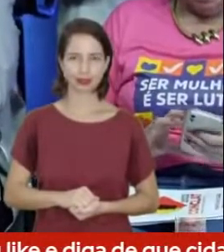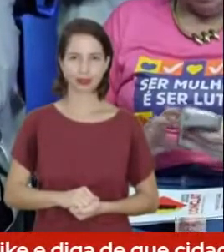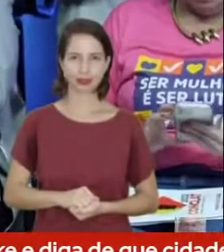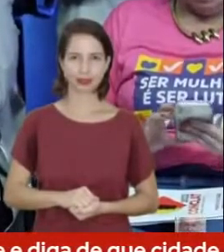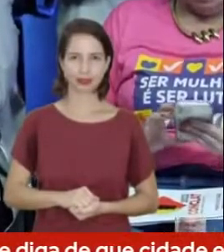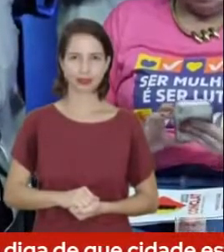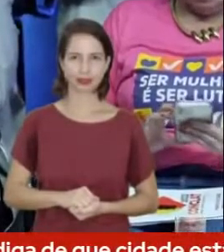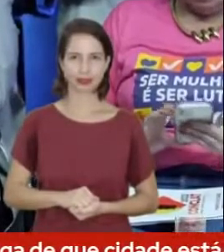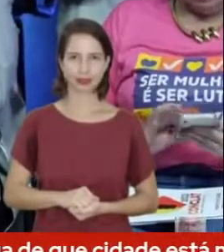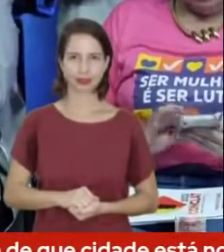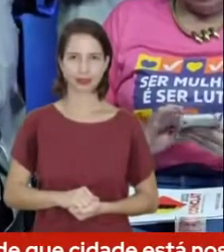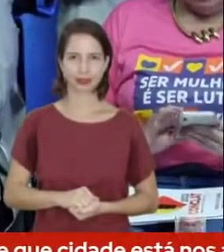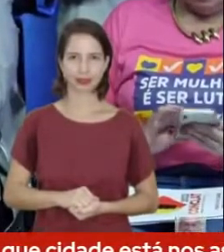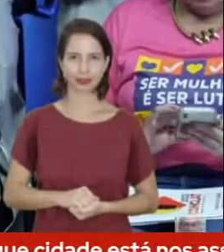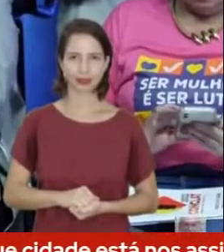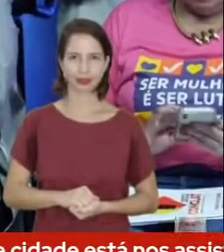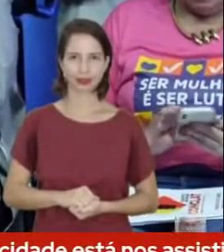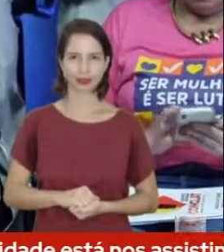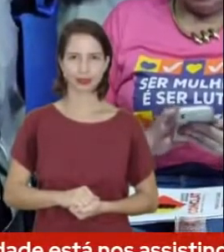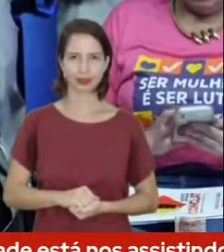Tenho certeza.